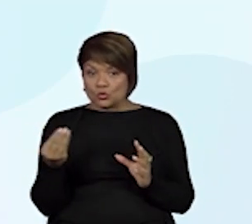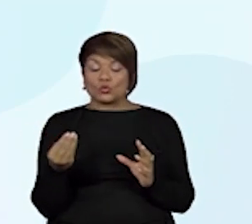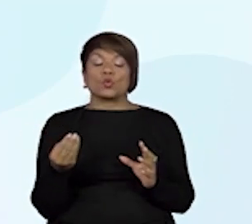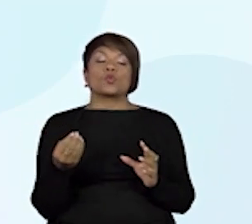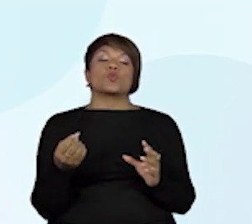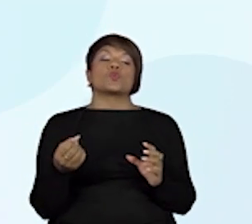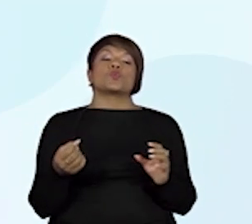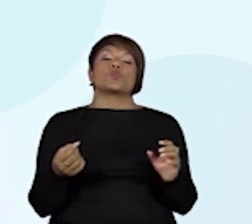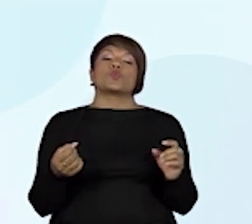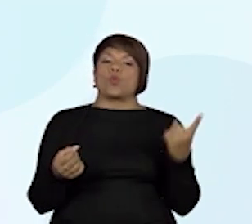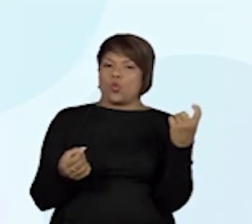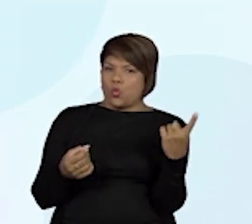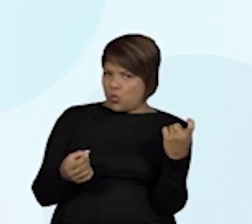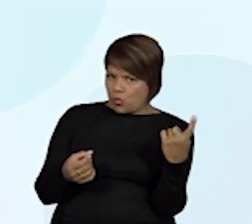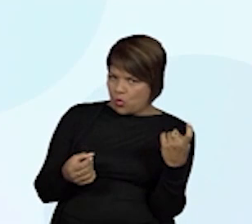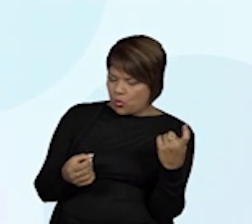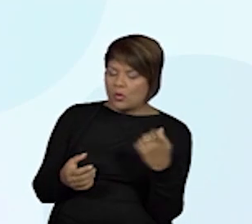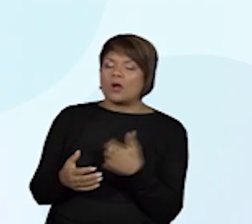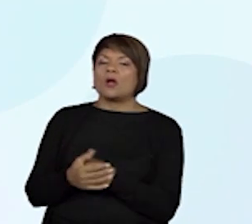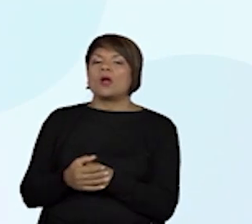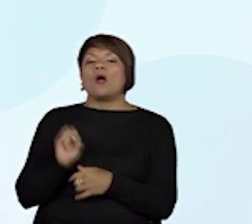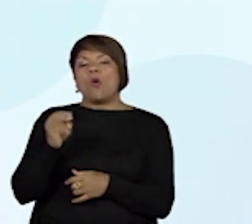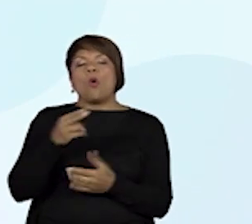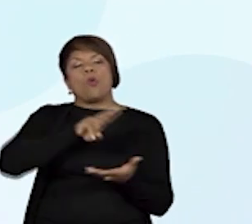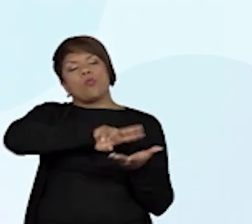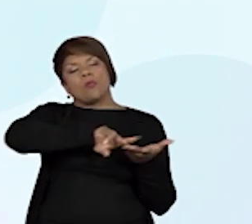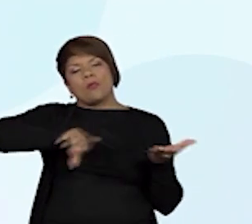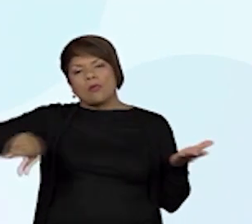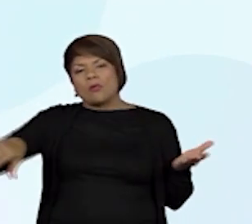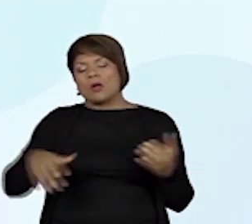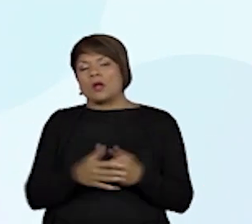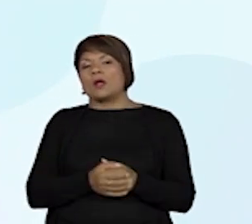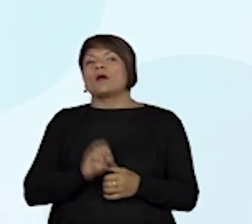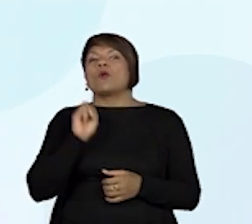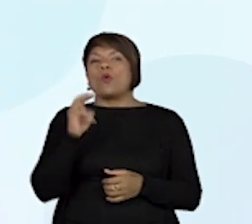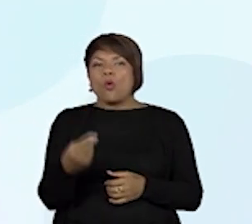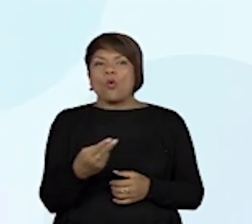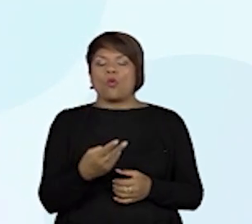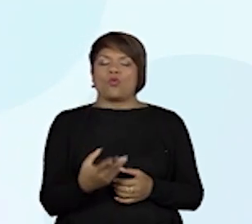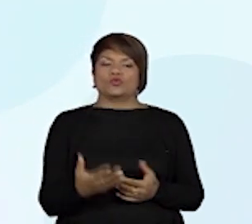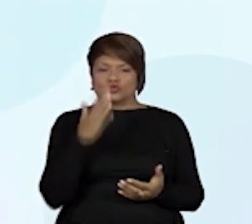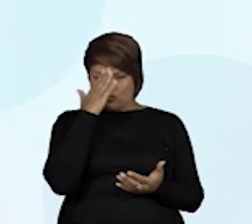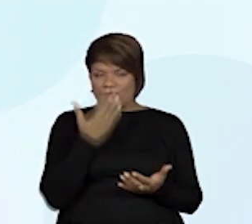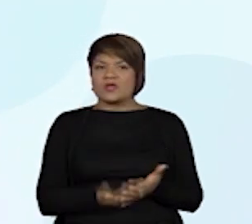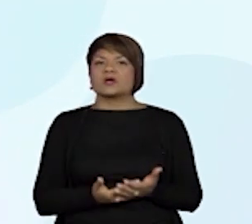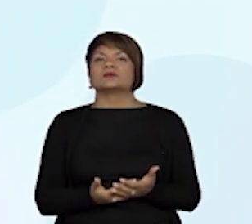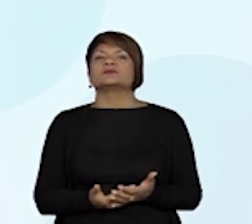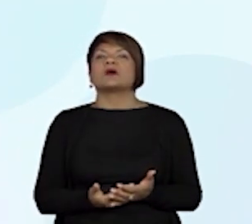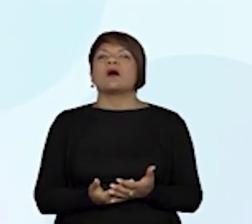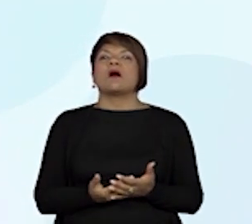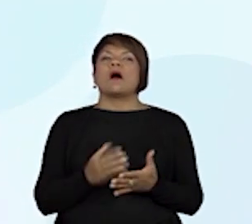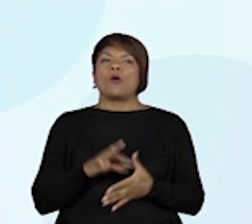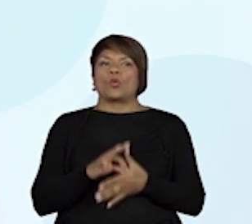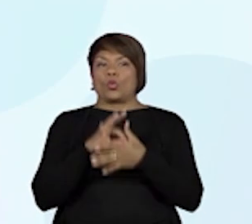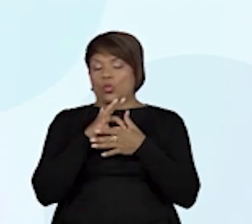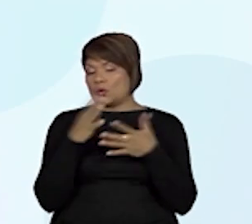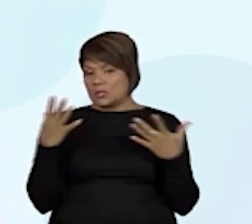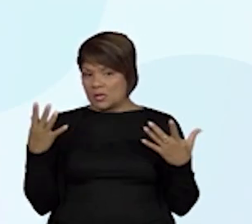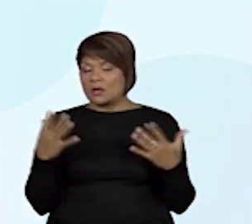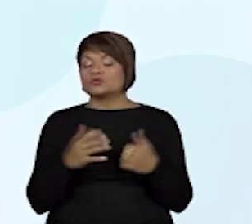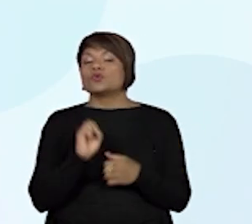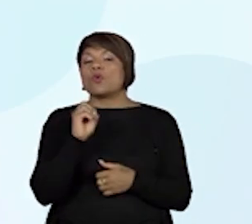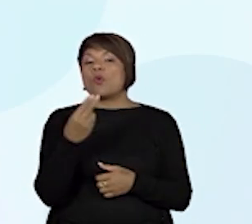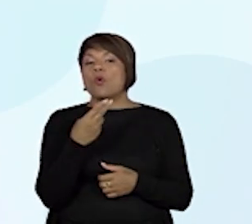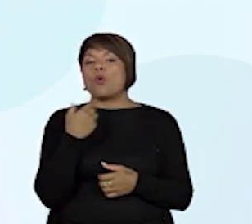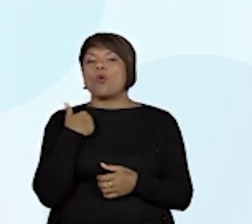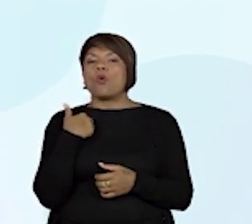múltipla, bem como pode ser de autoridade, de confiança ou ainda uma enganosa